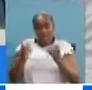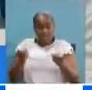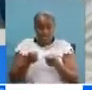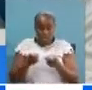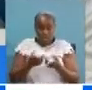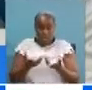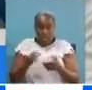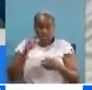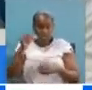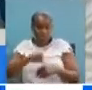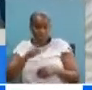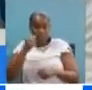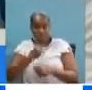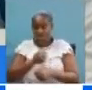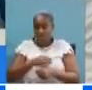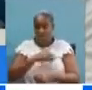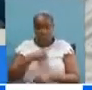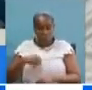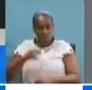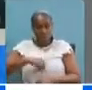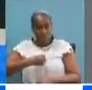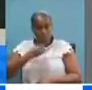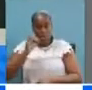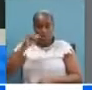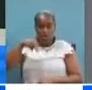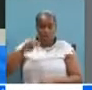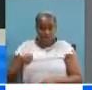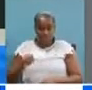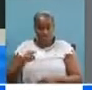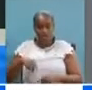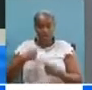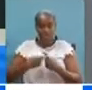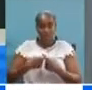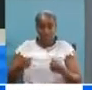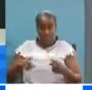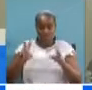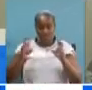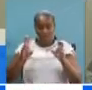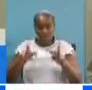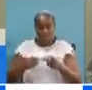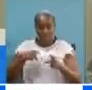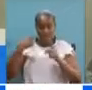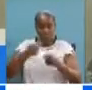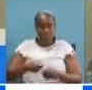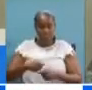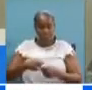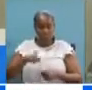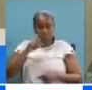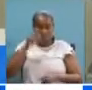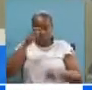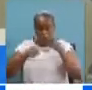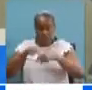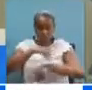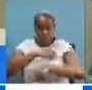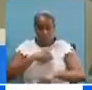erro na prestação da saúde preocupa o OMS, que este ano adotou o lema "Vamos lutar pela segurança do paciente" para comemorar o